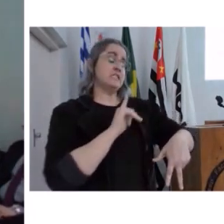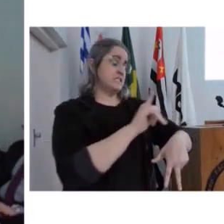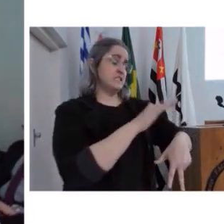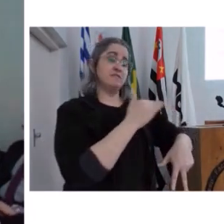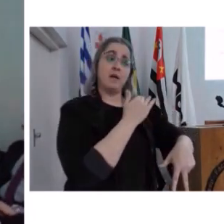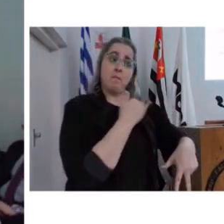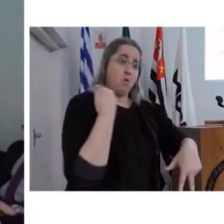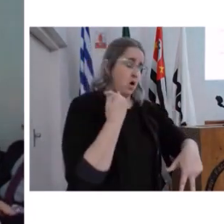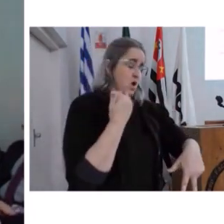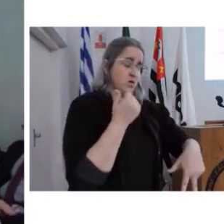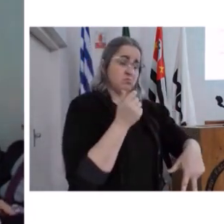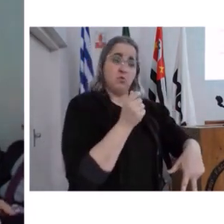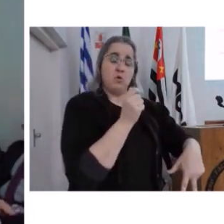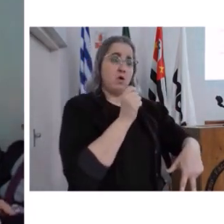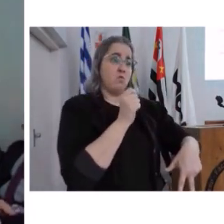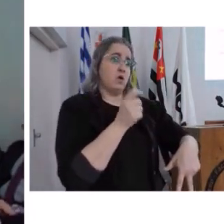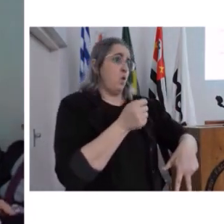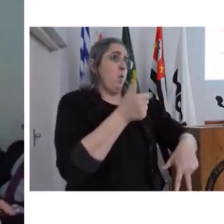terminal ou não, né?